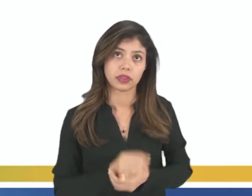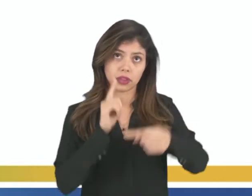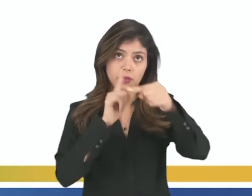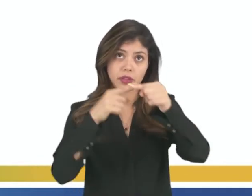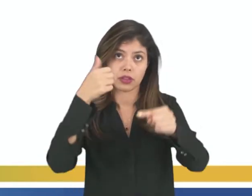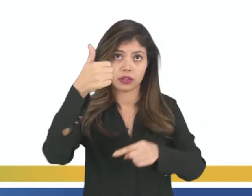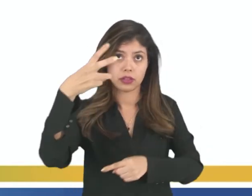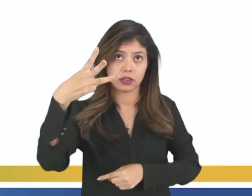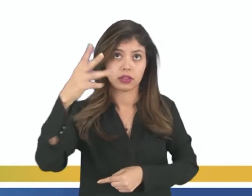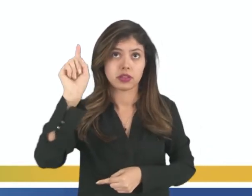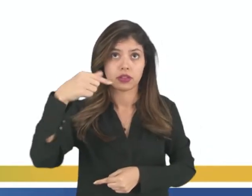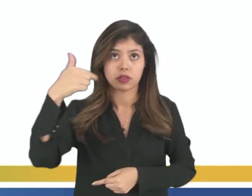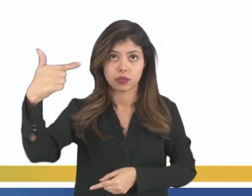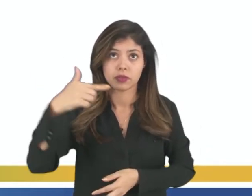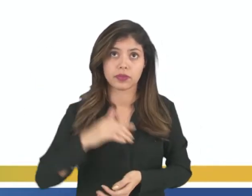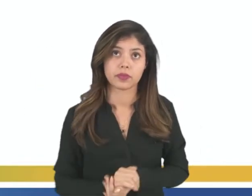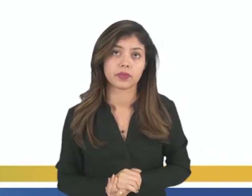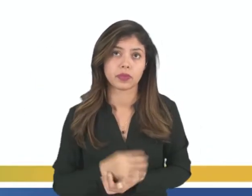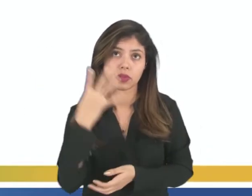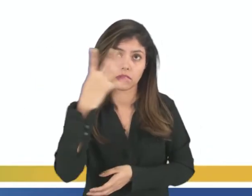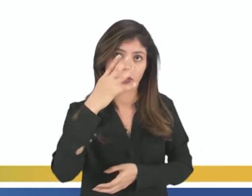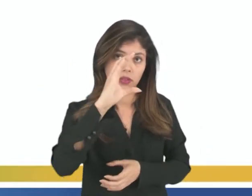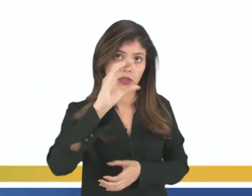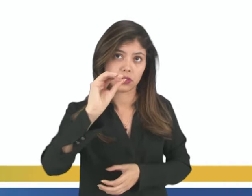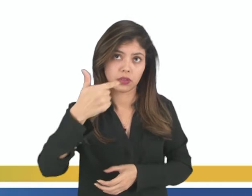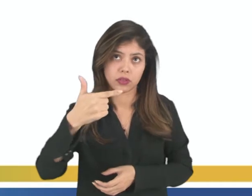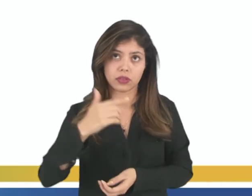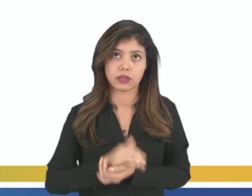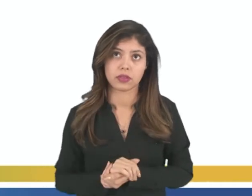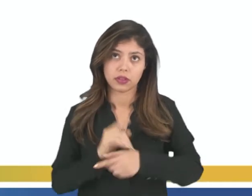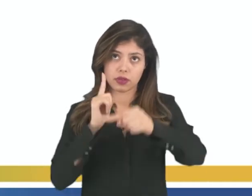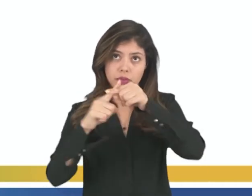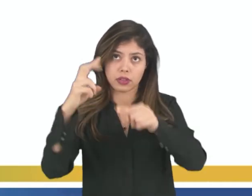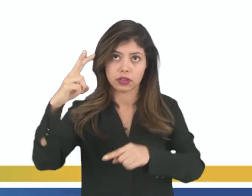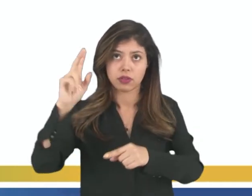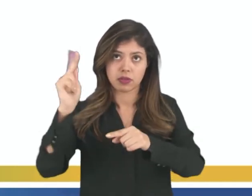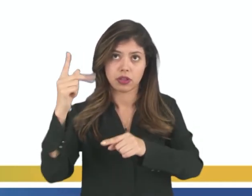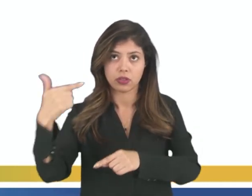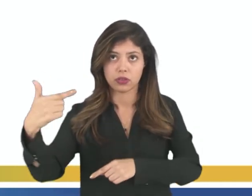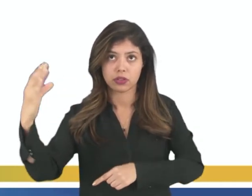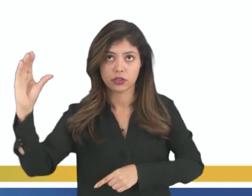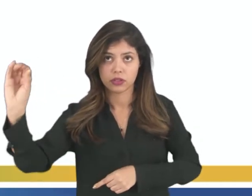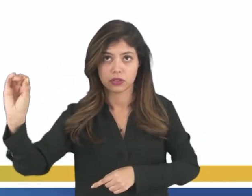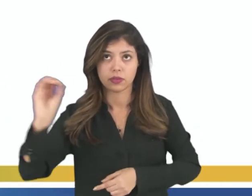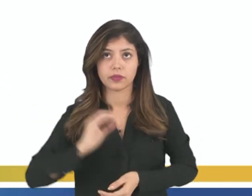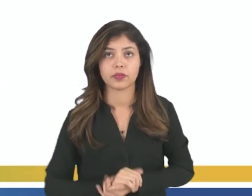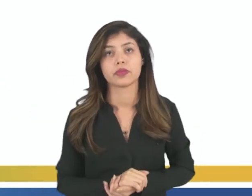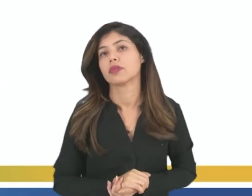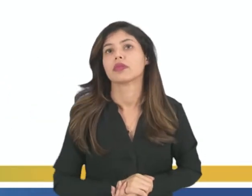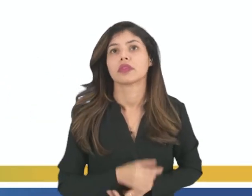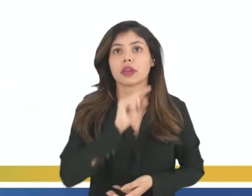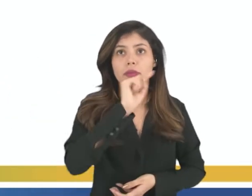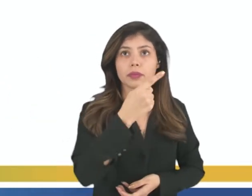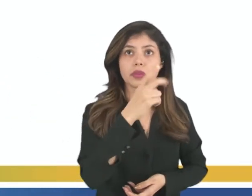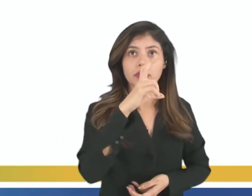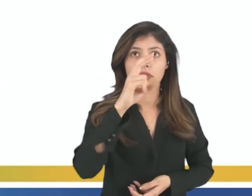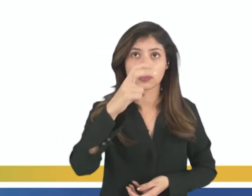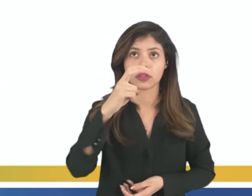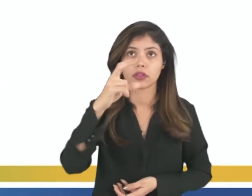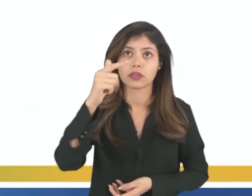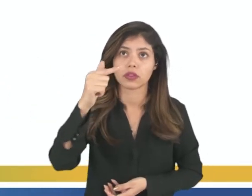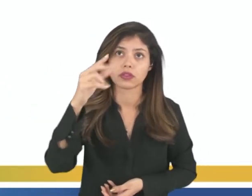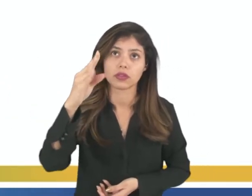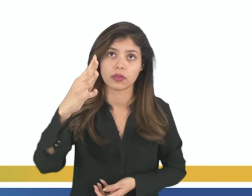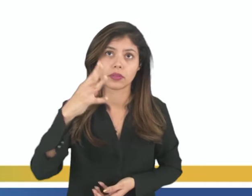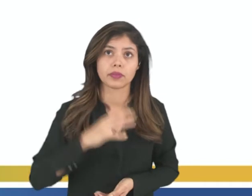simples 0, 4 mol de CO2, 4 vezes 393, que vai dar menos 1.574, mais